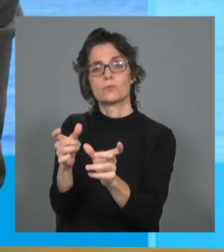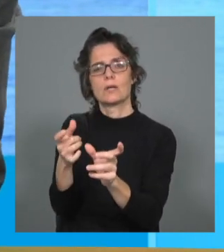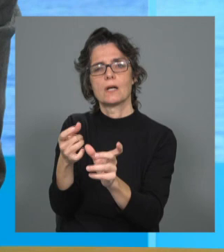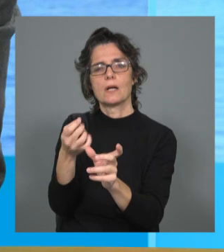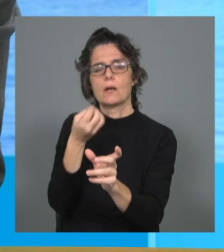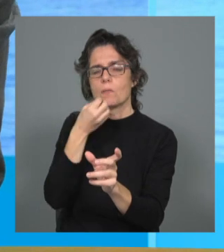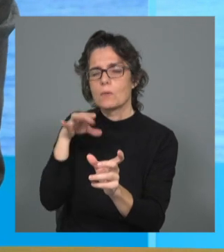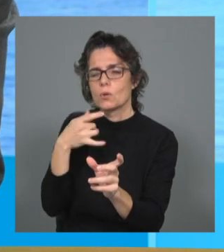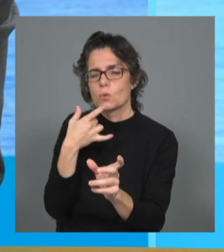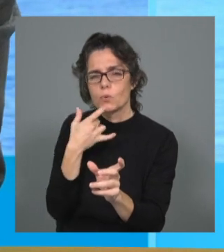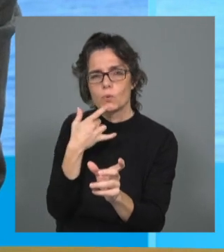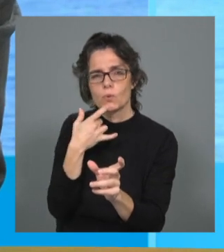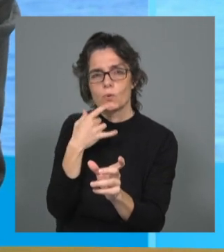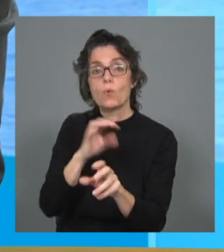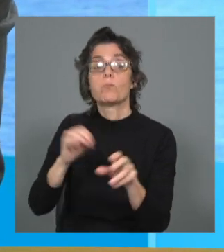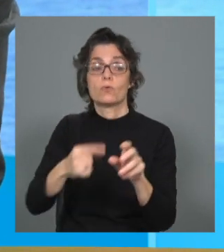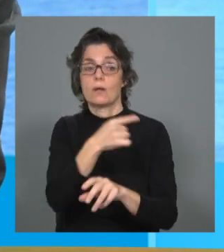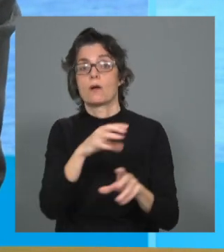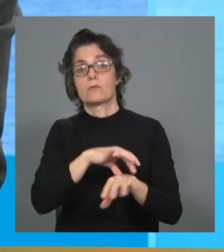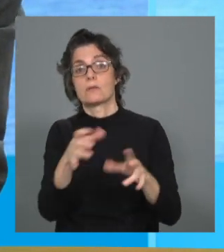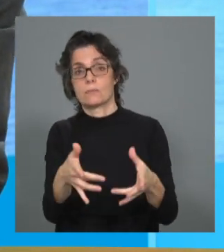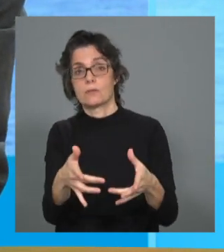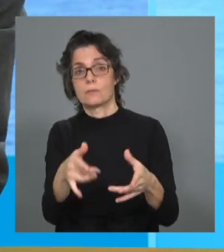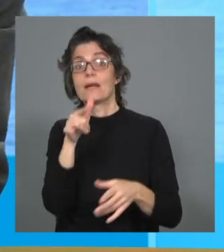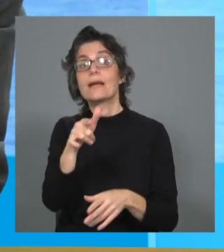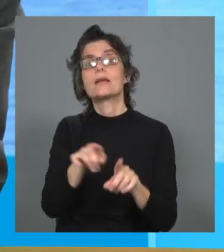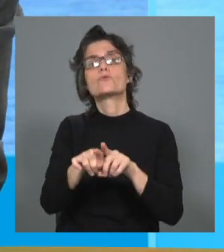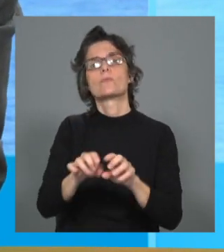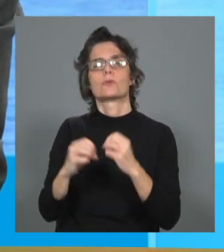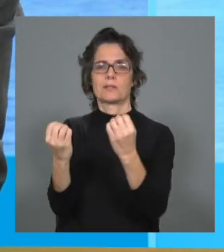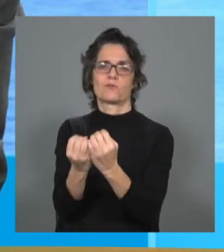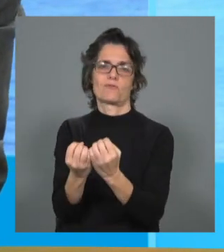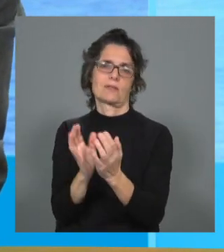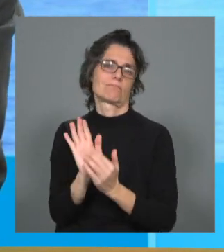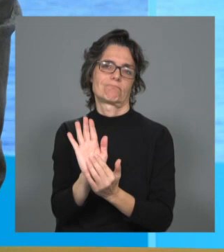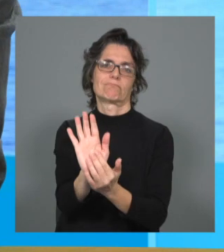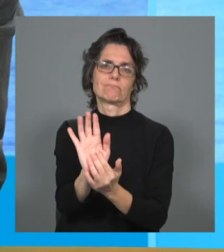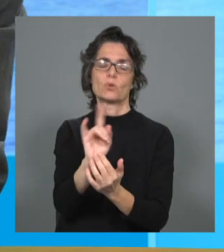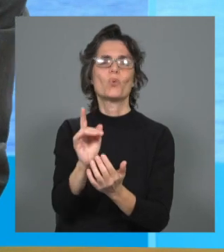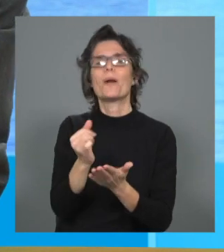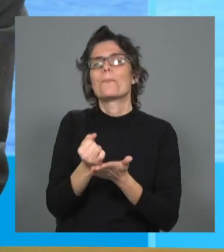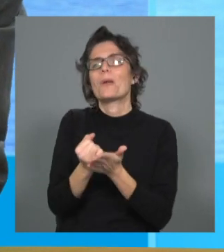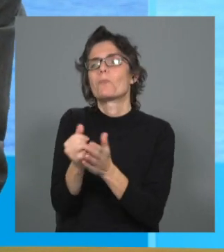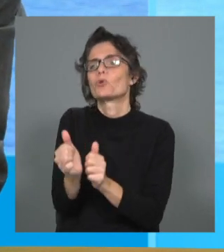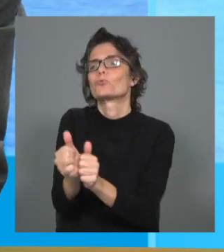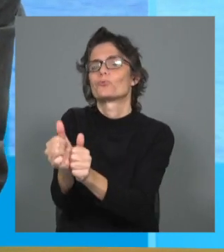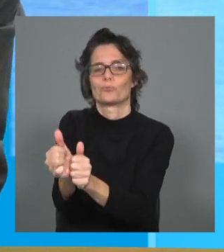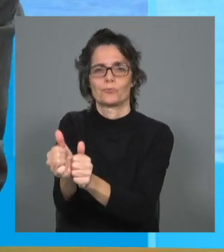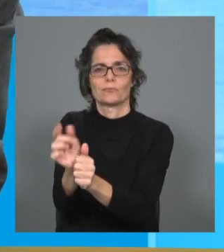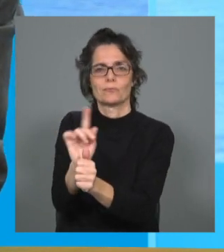é aí que entra uma política social. Não necessariamente uma política assistencialista, naquele sentido